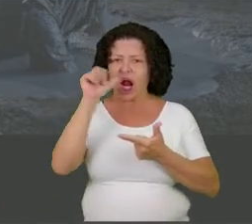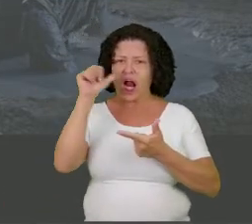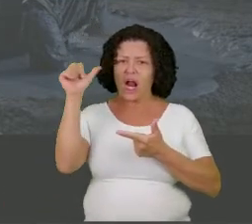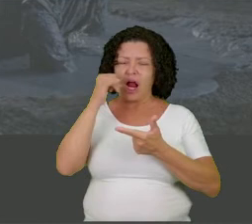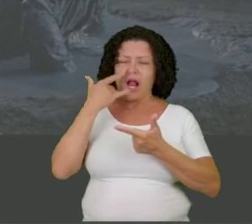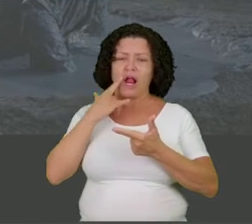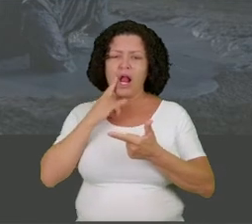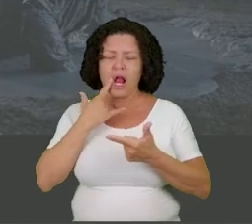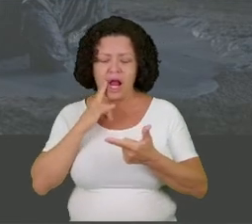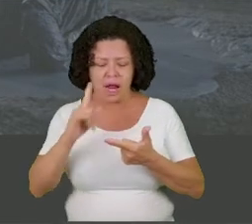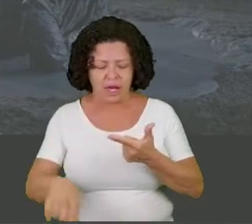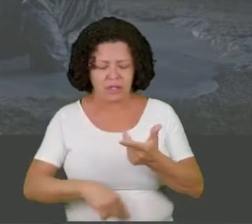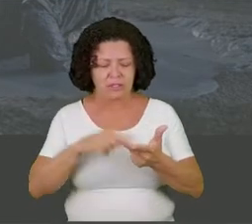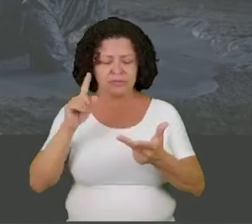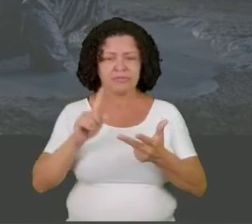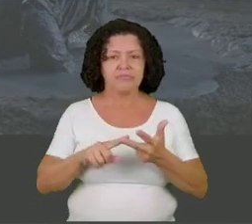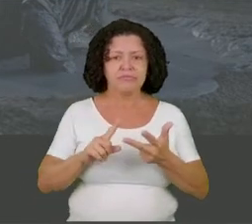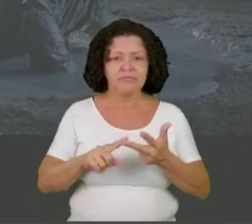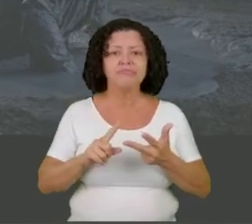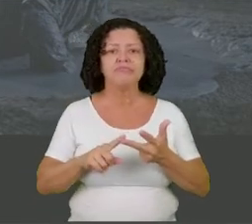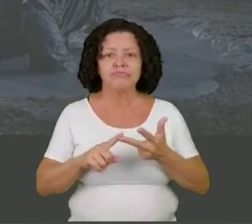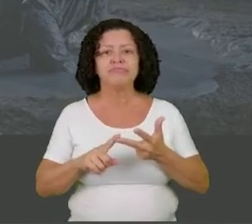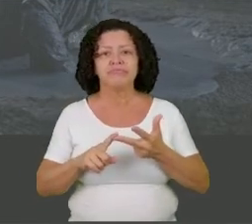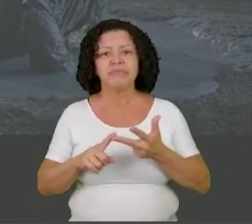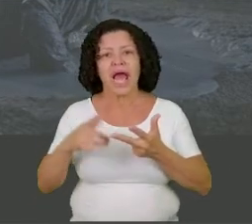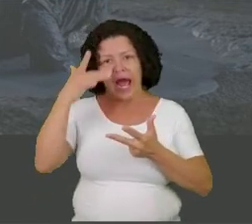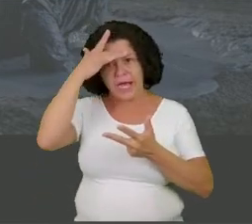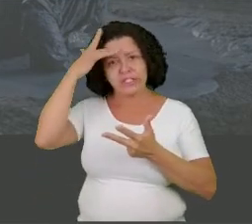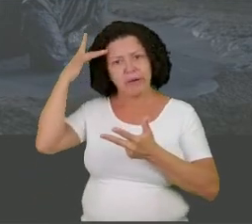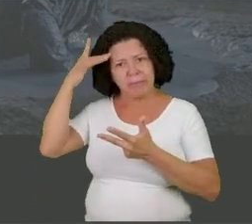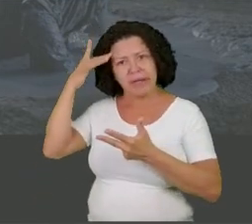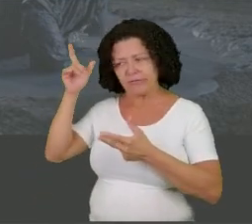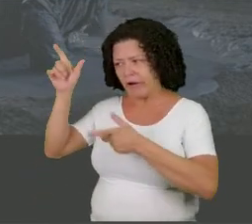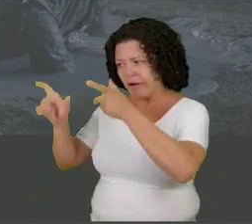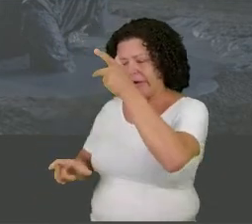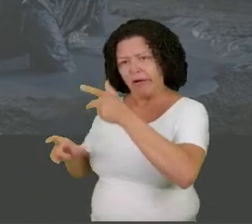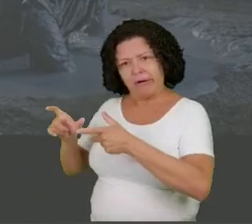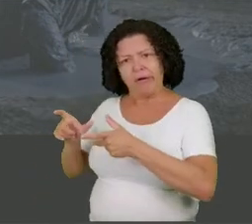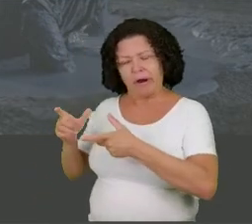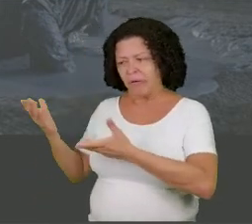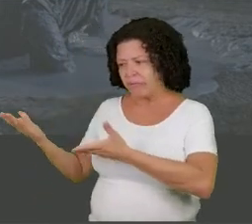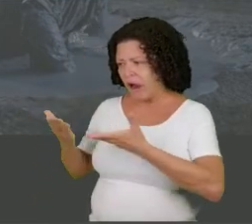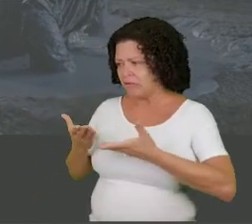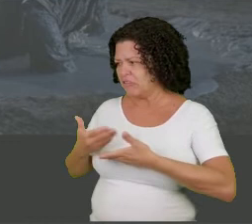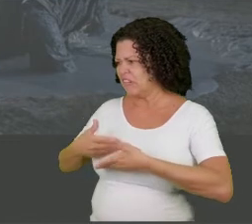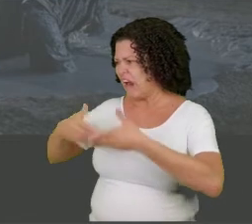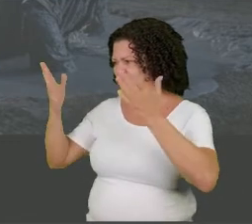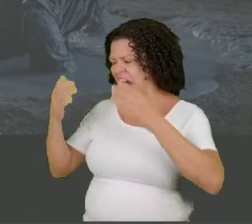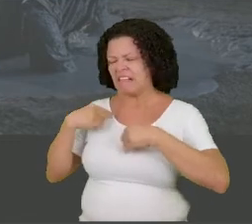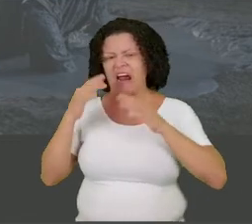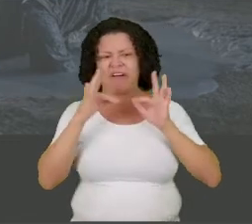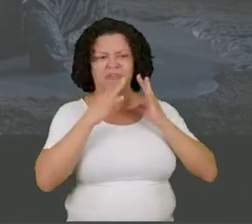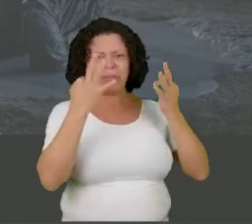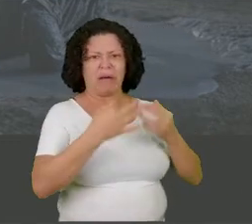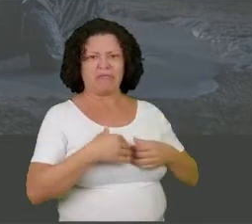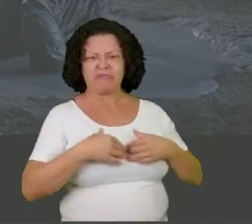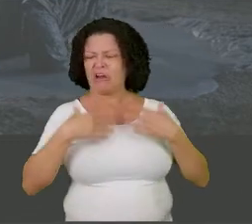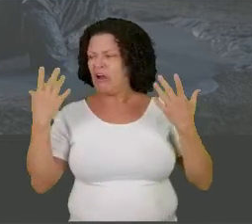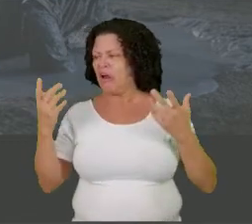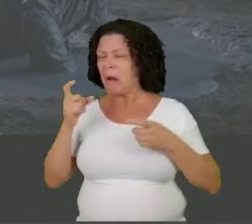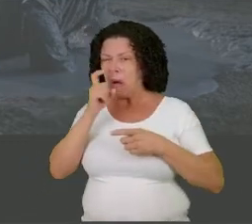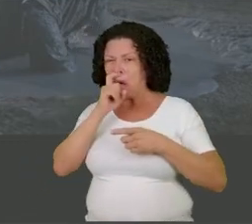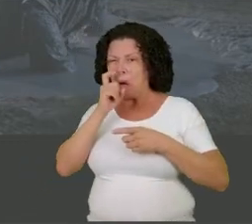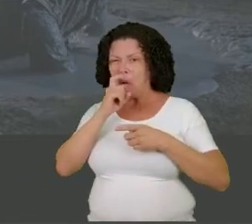os bordéis, bebia bastante, né? Tratava os seus pacientes e mesmo